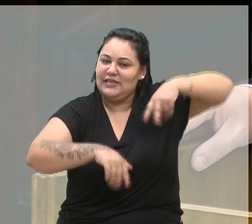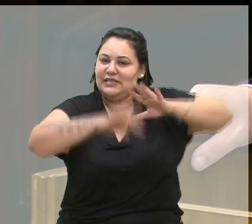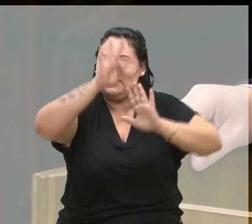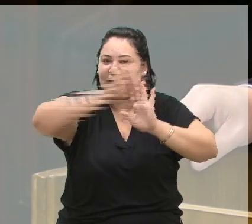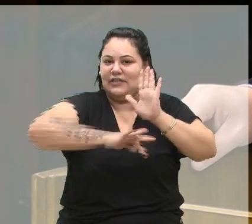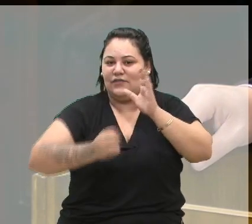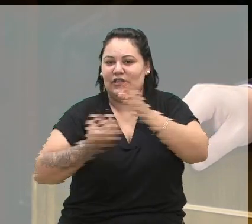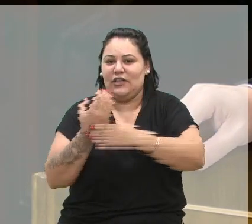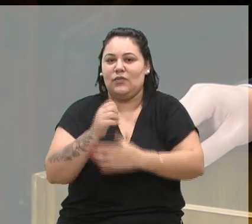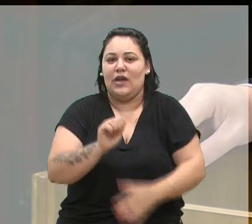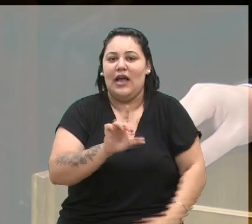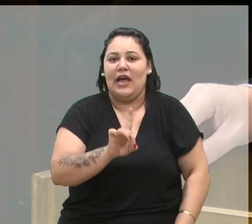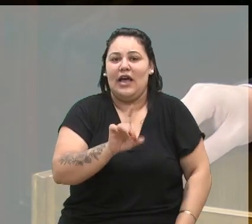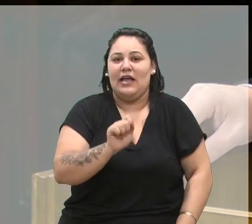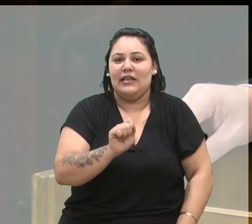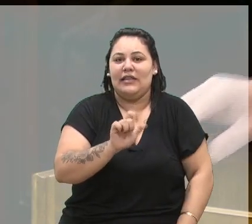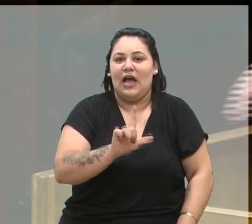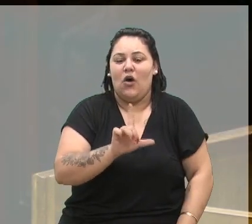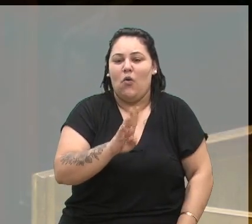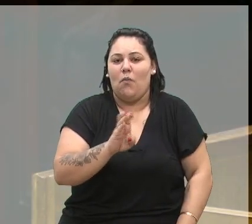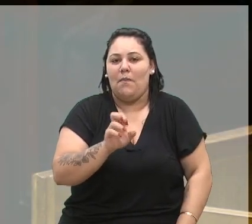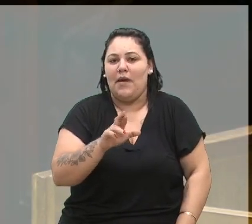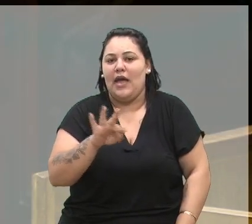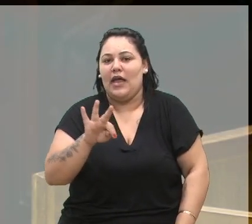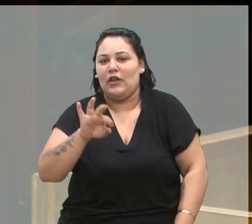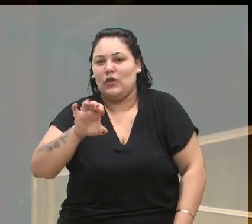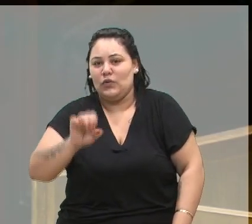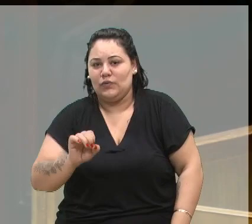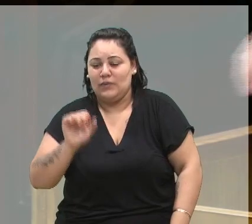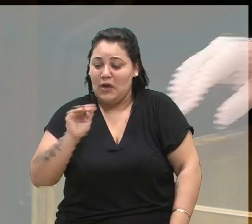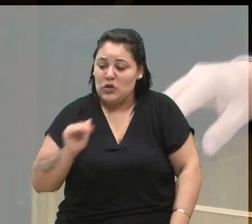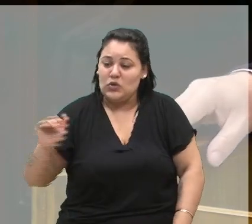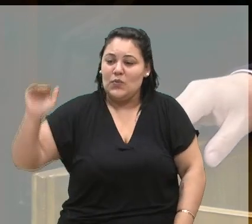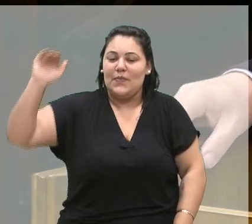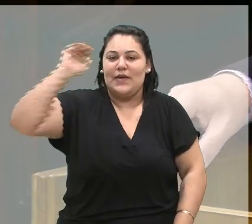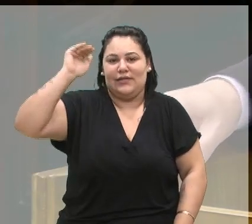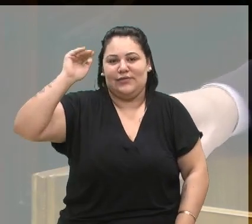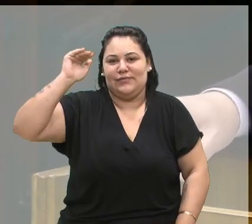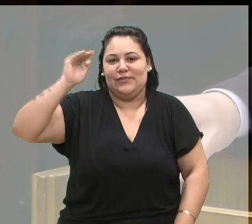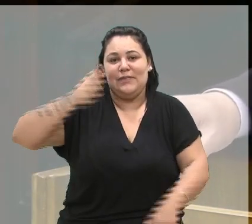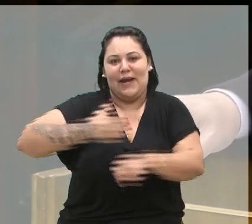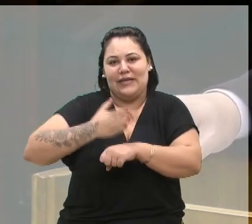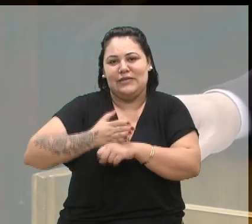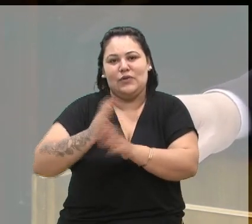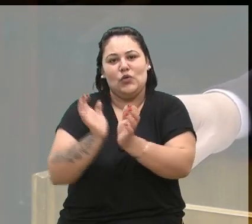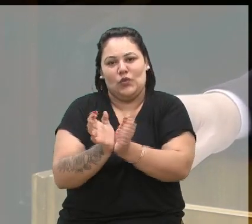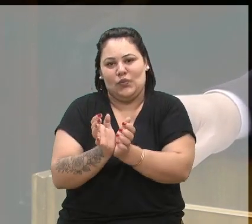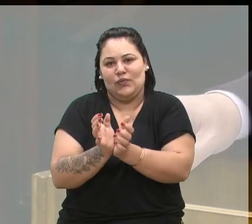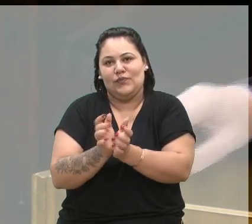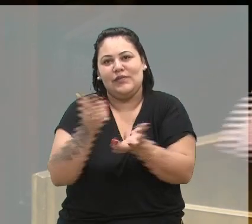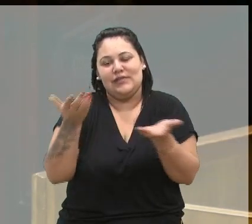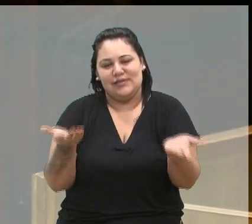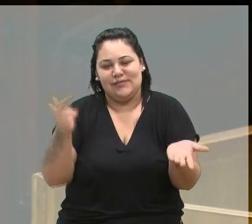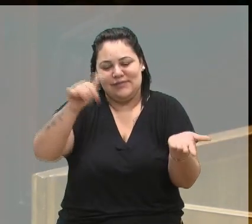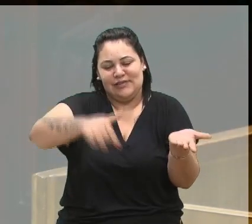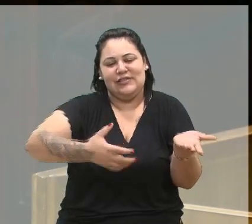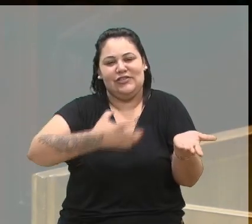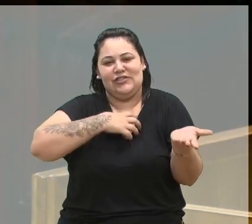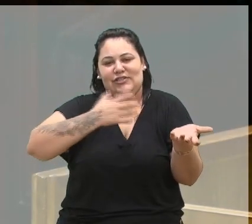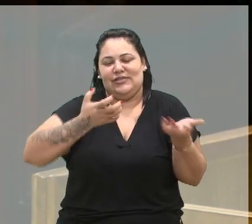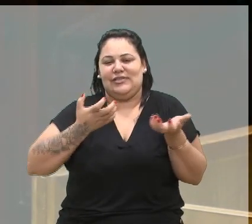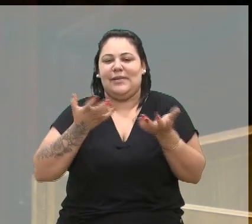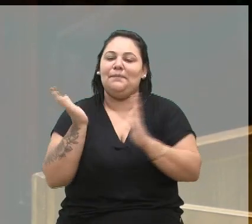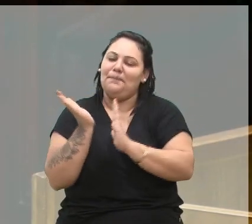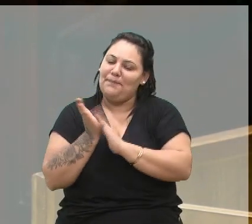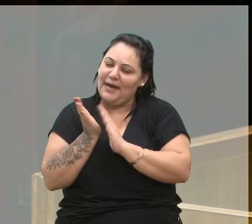Ribeiro, soberano grande comendador do Supremo Conselho. Então, aqui gostaria de